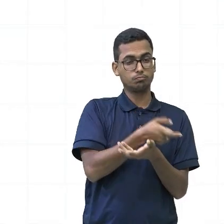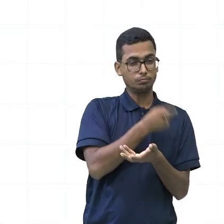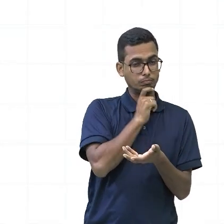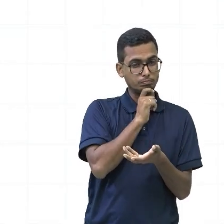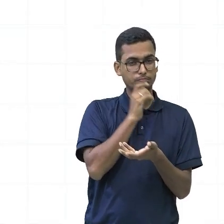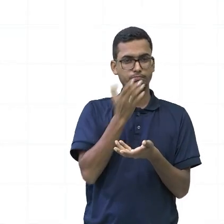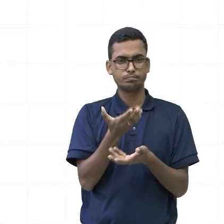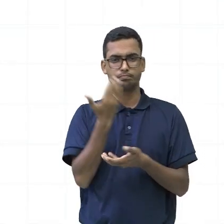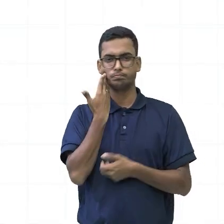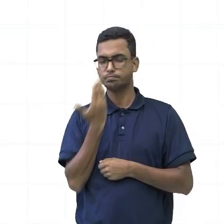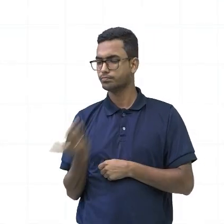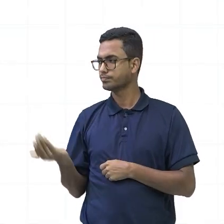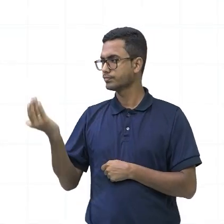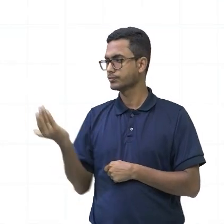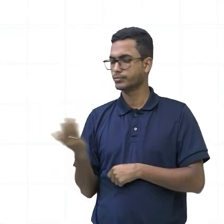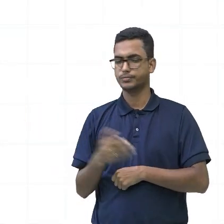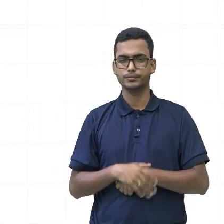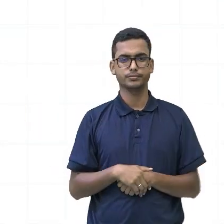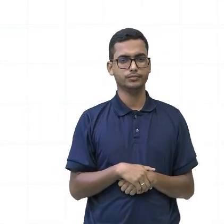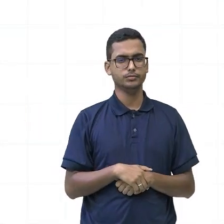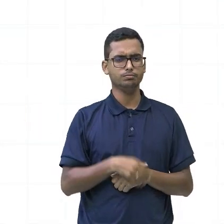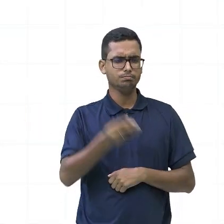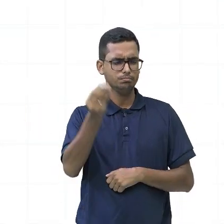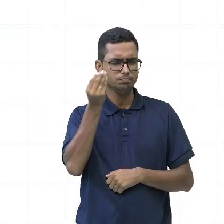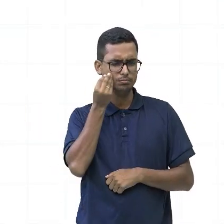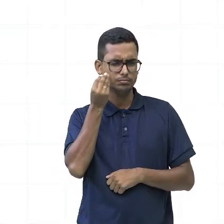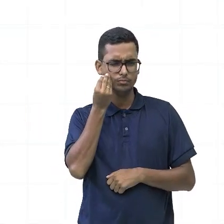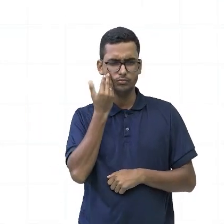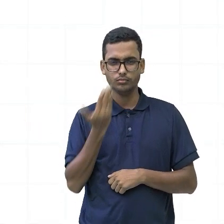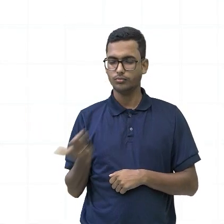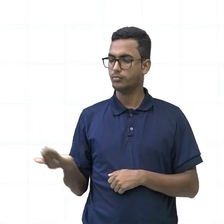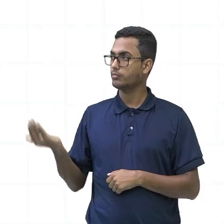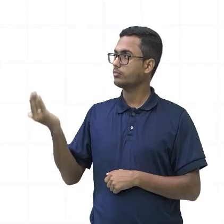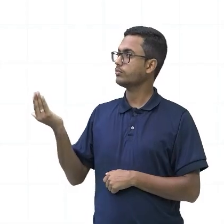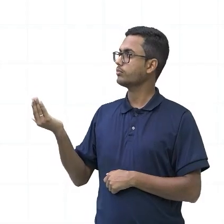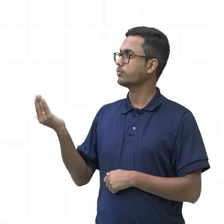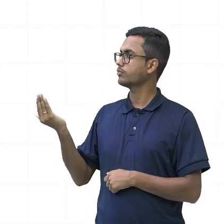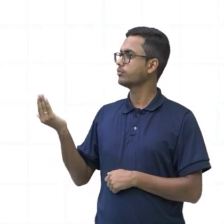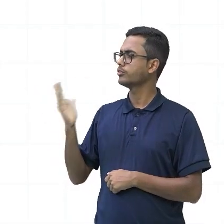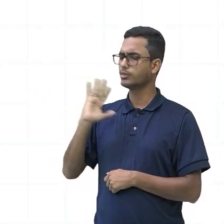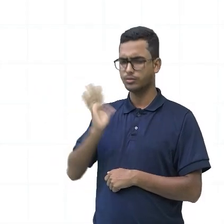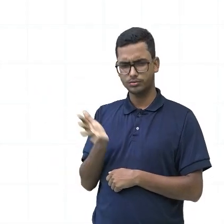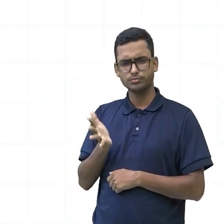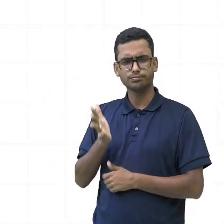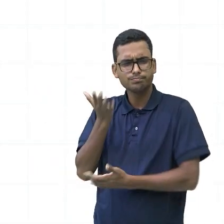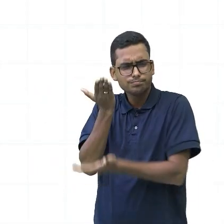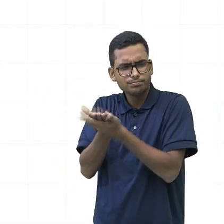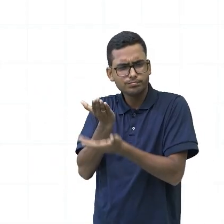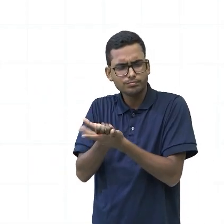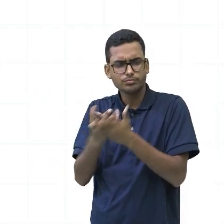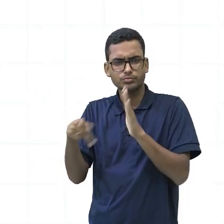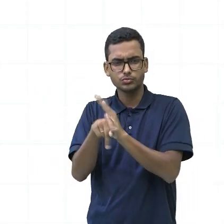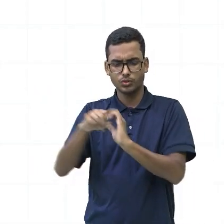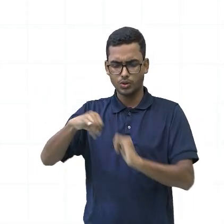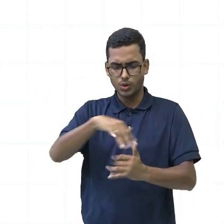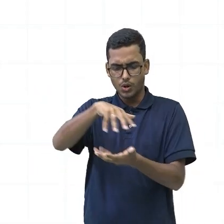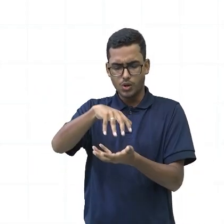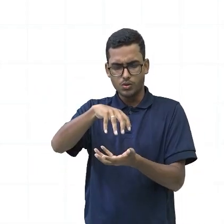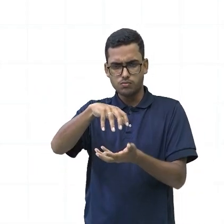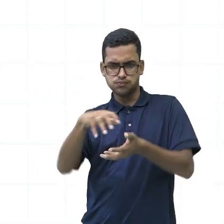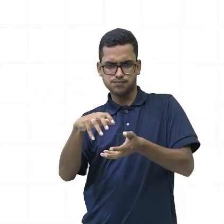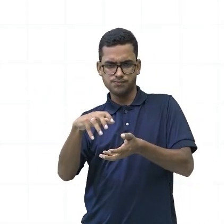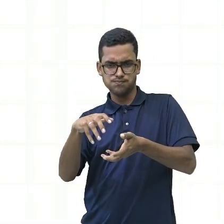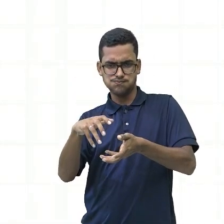solares incidem com menos intensidade. Observem aí, olha, a gente já falou sobre a inclinação do eixo da Terra, né? E a